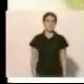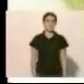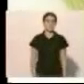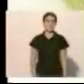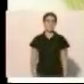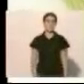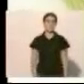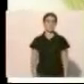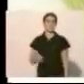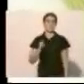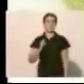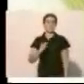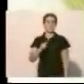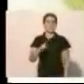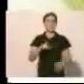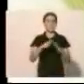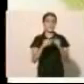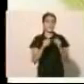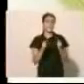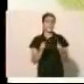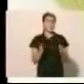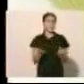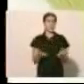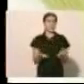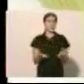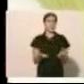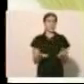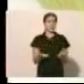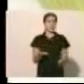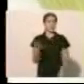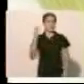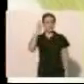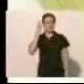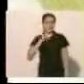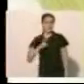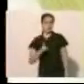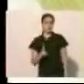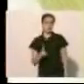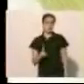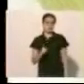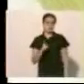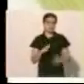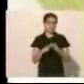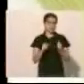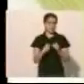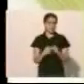É duro. Ou o pai tem que sepultar a esposa, o filho, a filha.